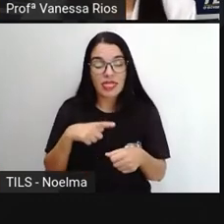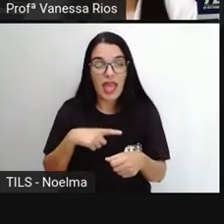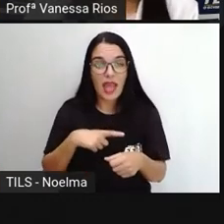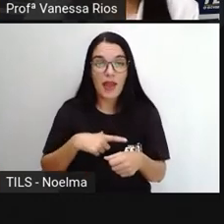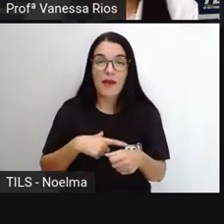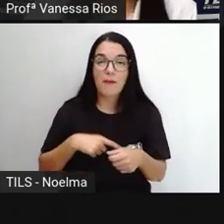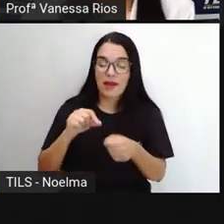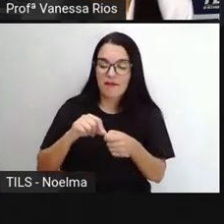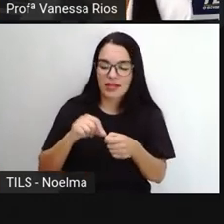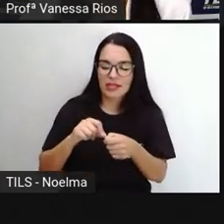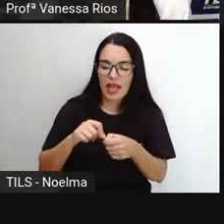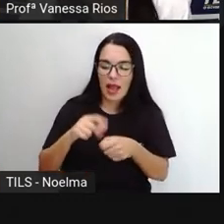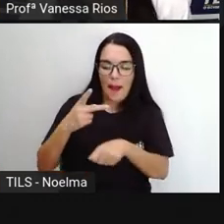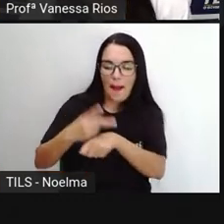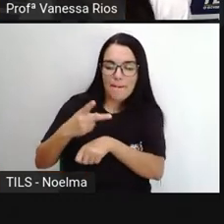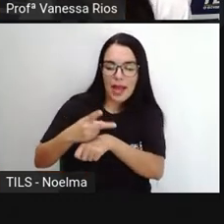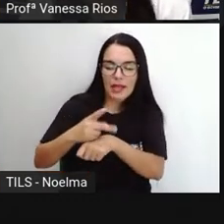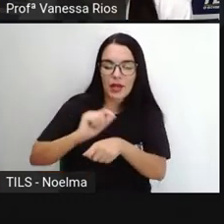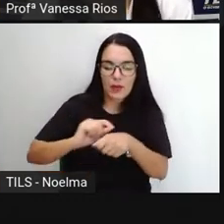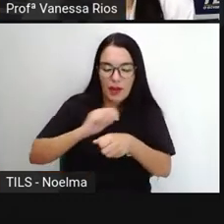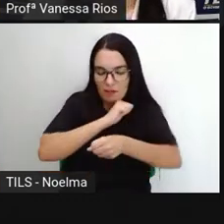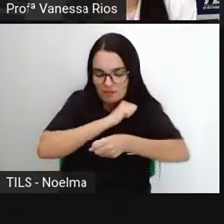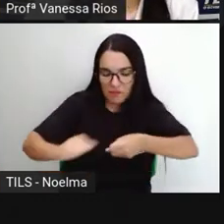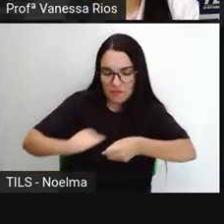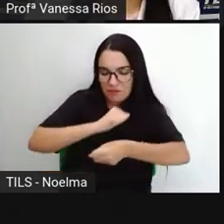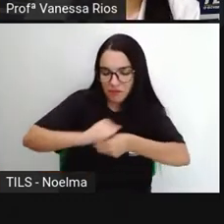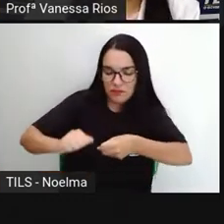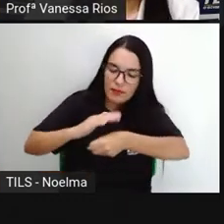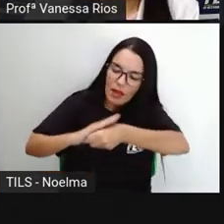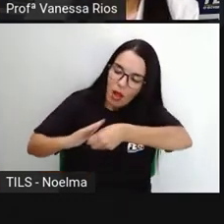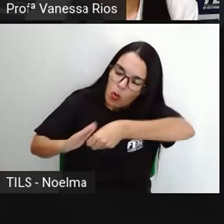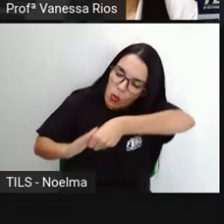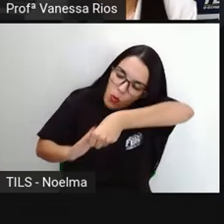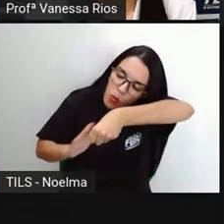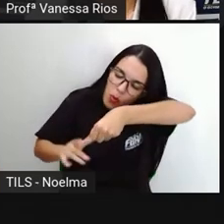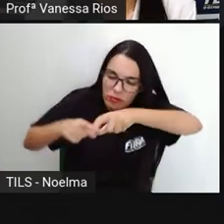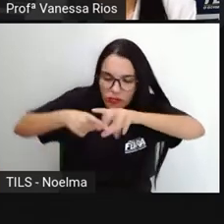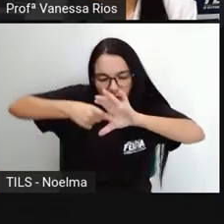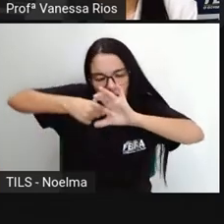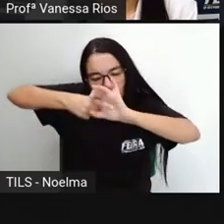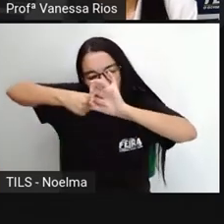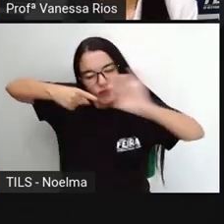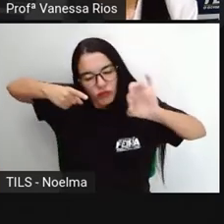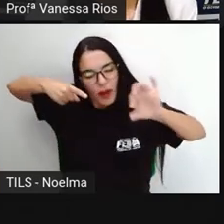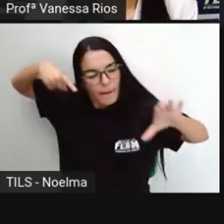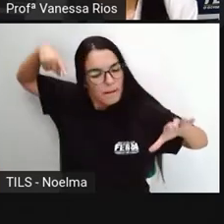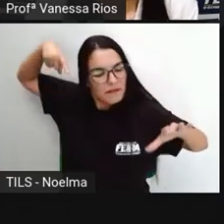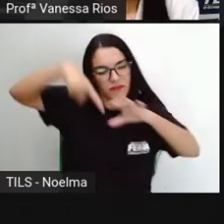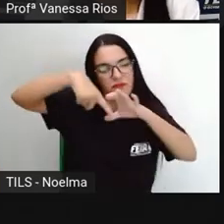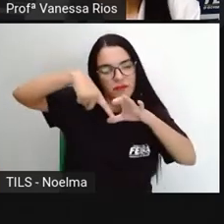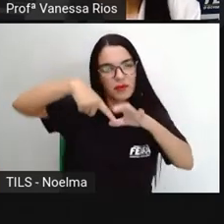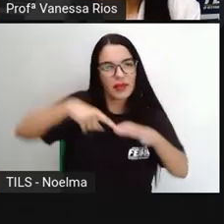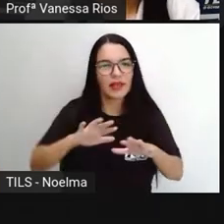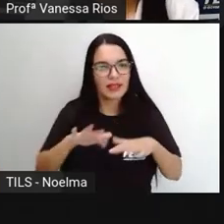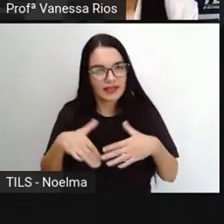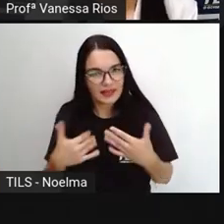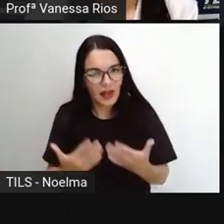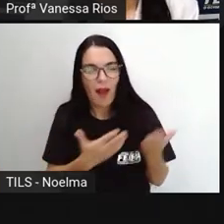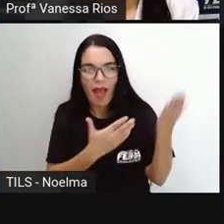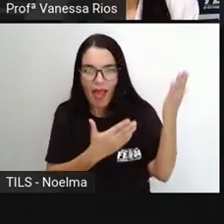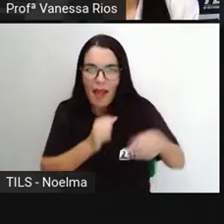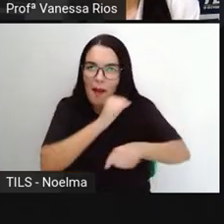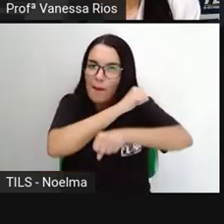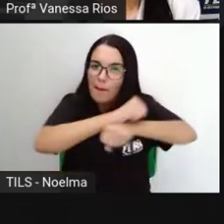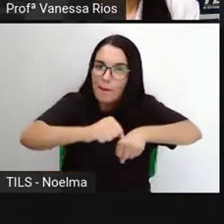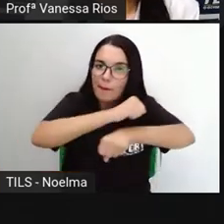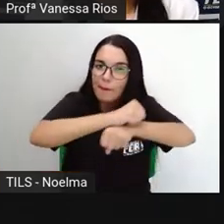para polir a pedra, para fazer uma lança, para tornar aquela pedra afiada ou pontuda. No período do Neolítico, ele